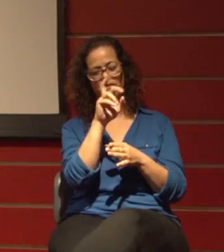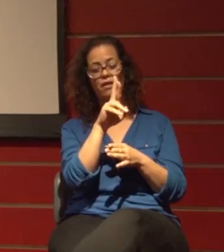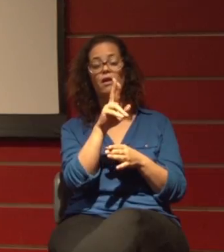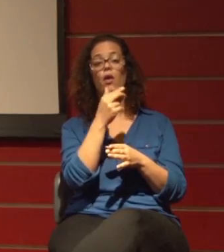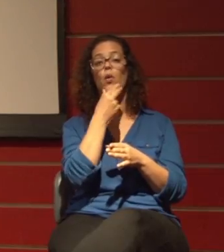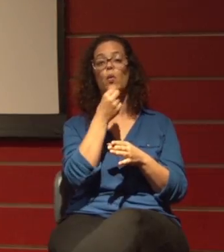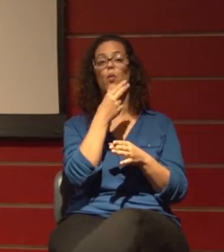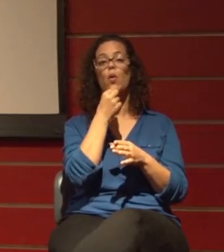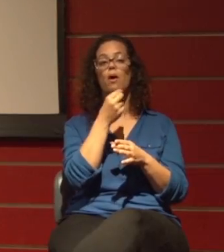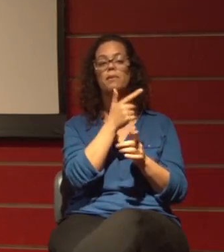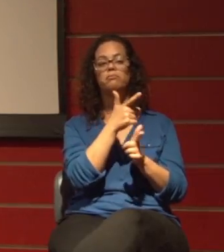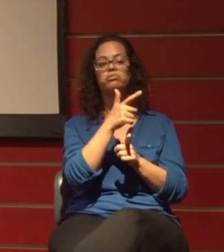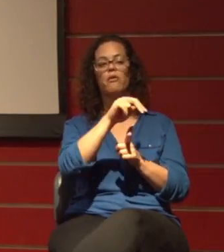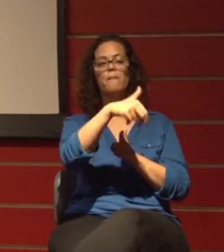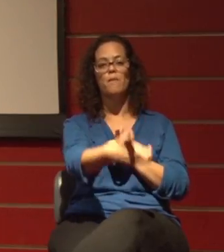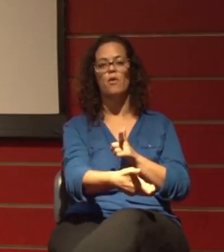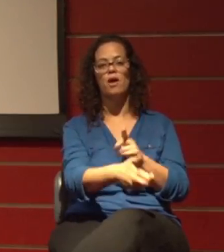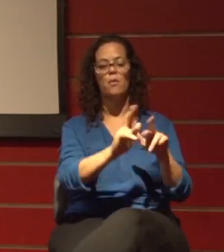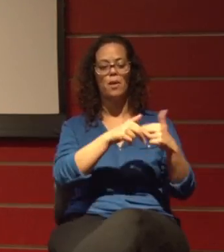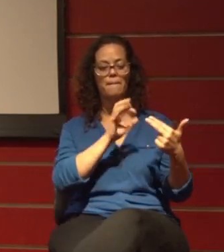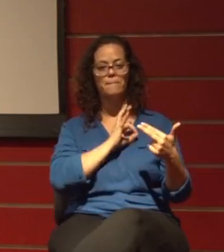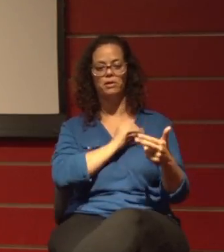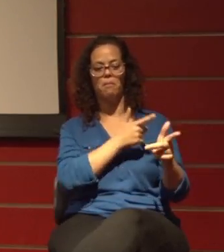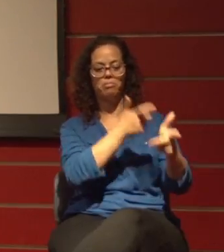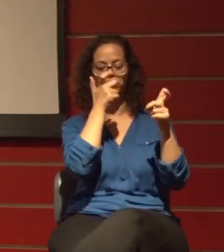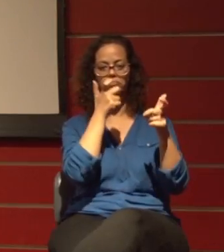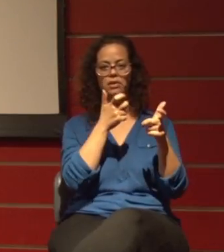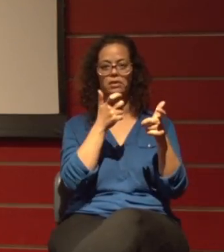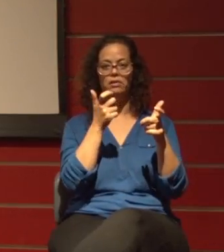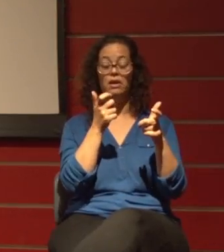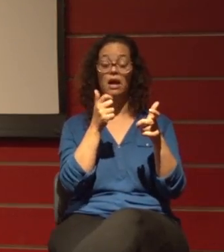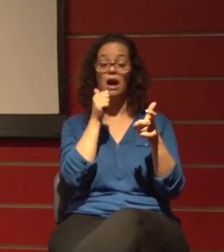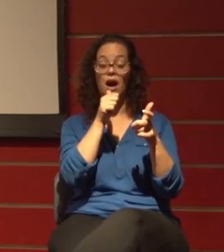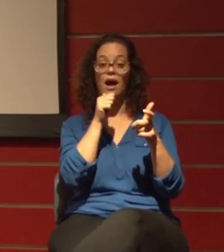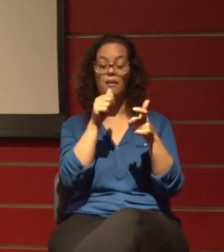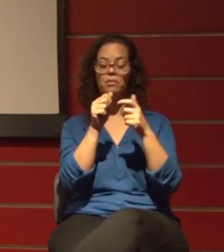polícia ela solta esse episódio né ela mudou